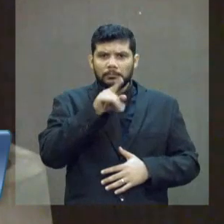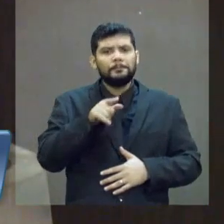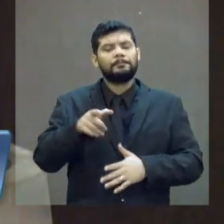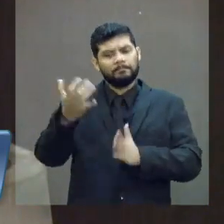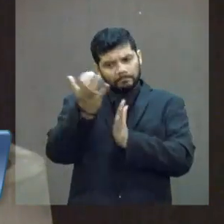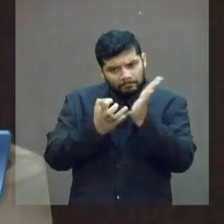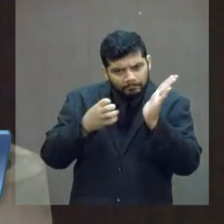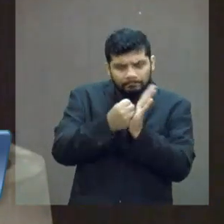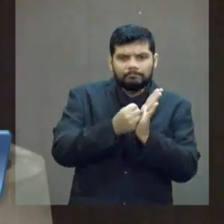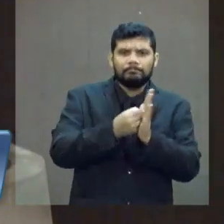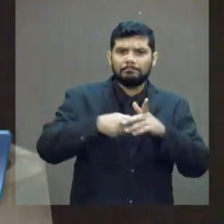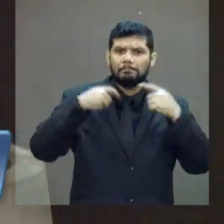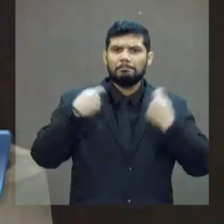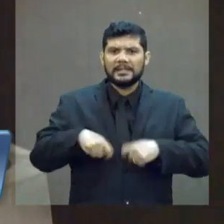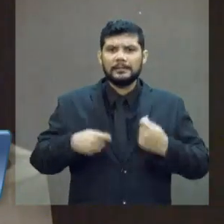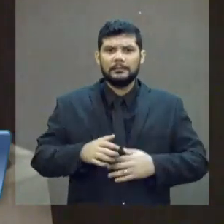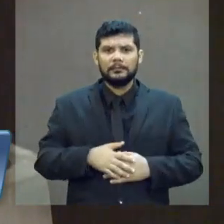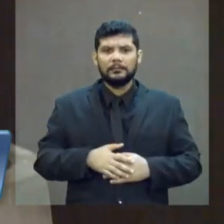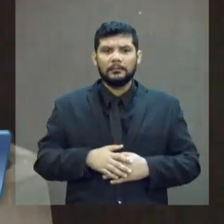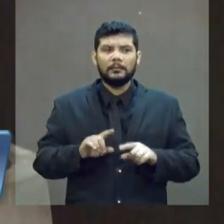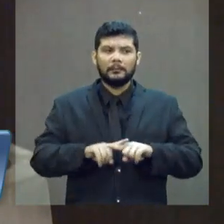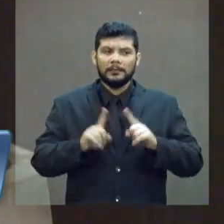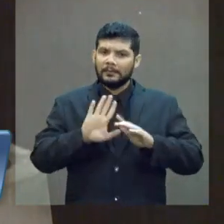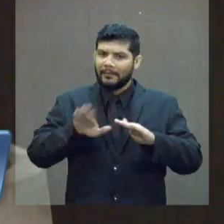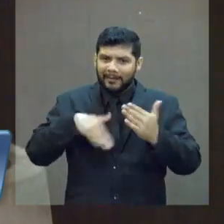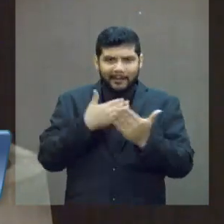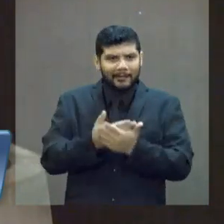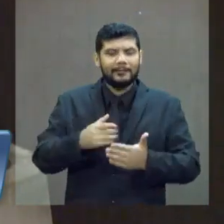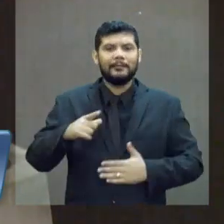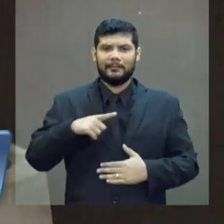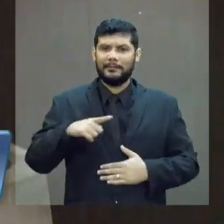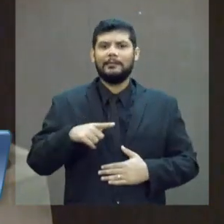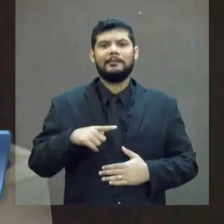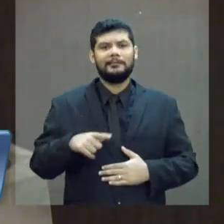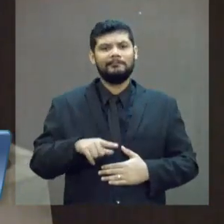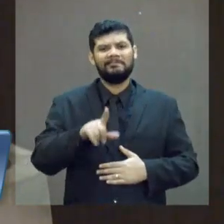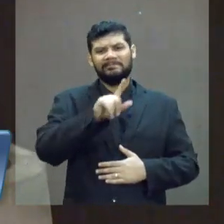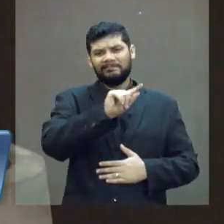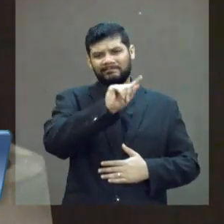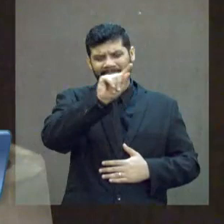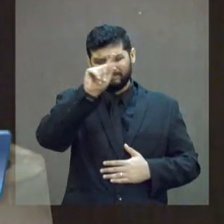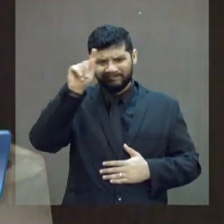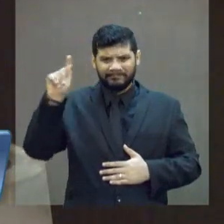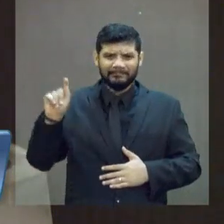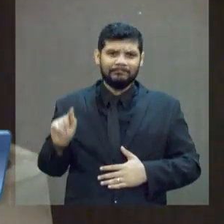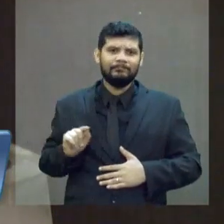Mas ainda há um hiato, ainda há um grande